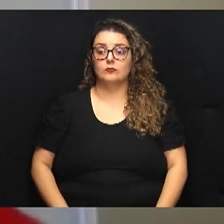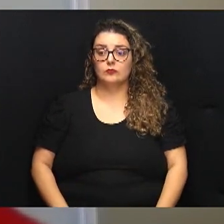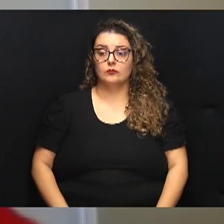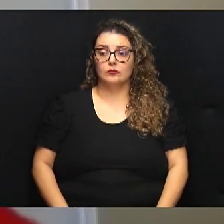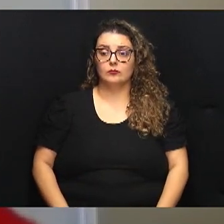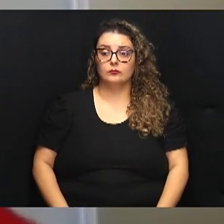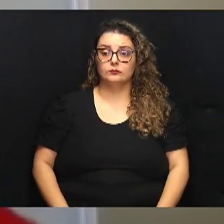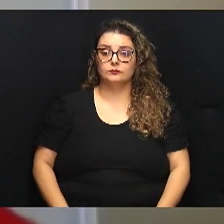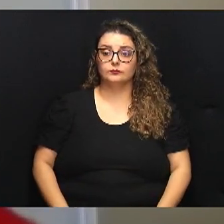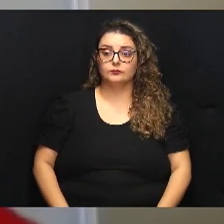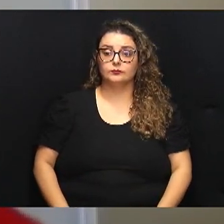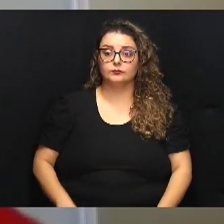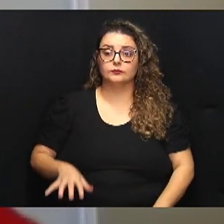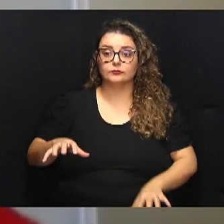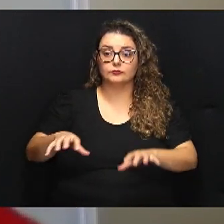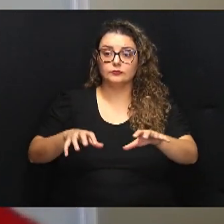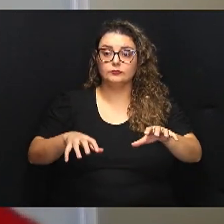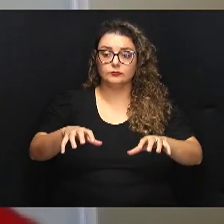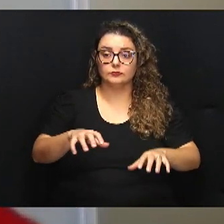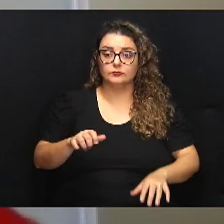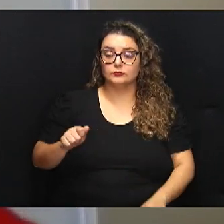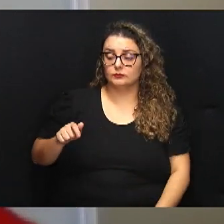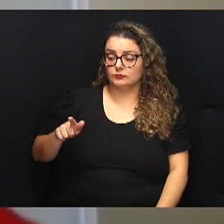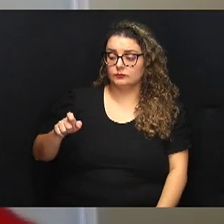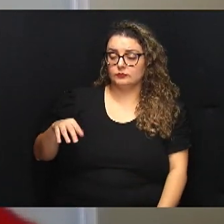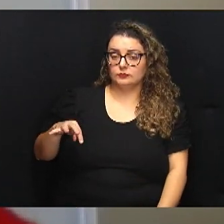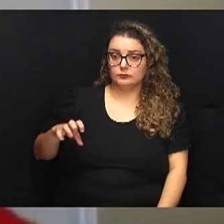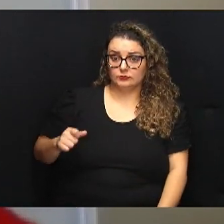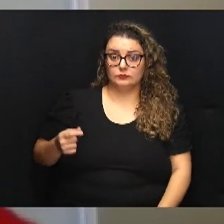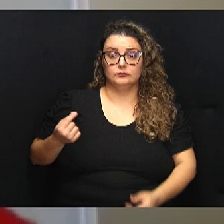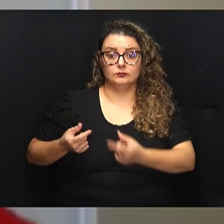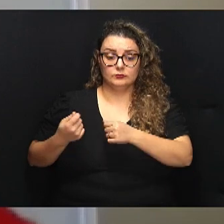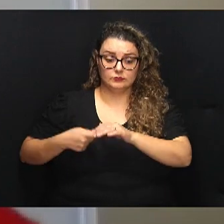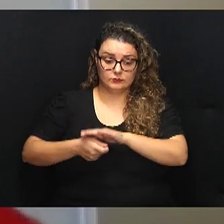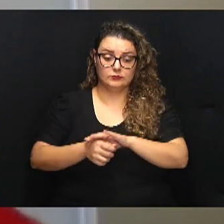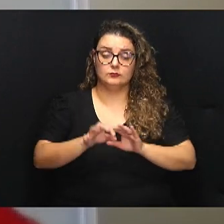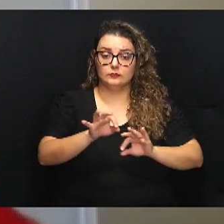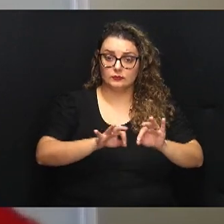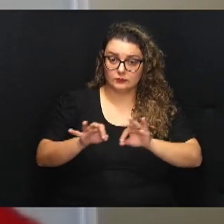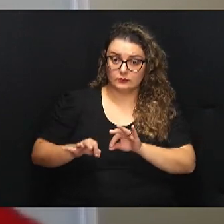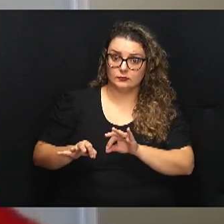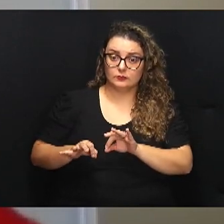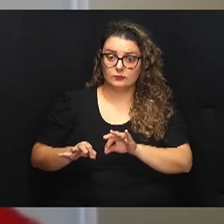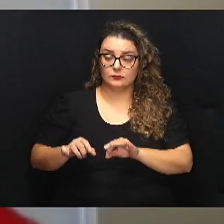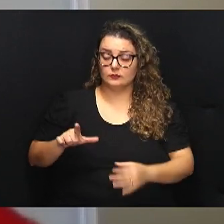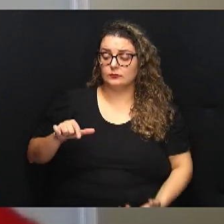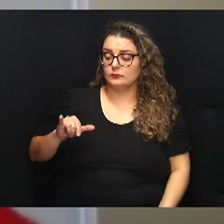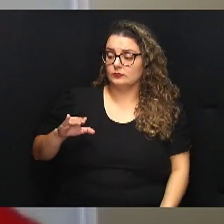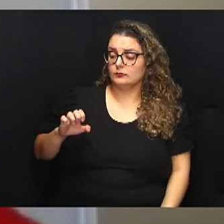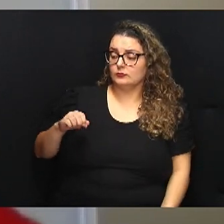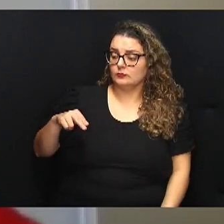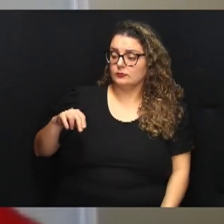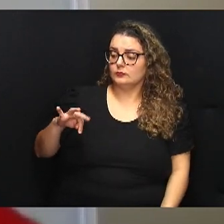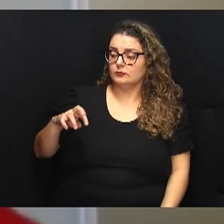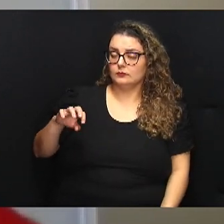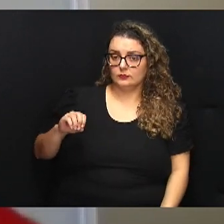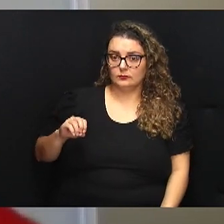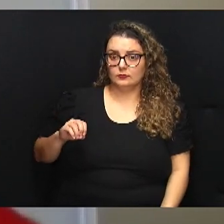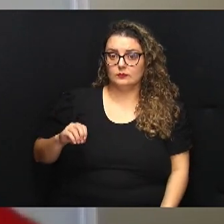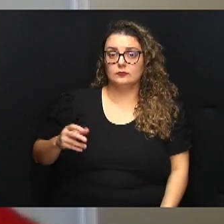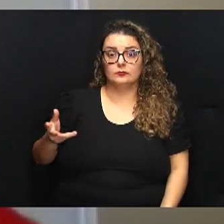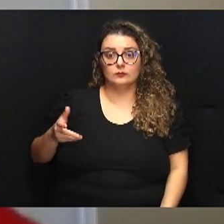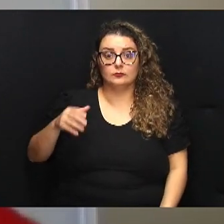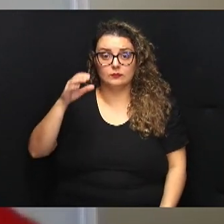dos órgãos, dos agentes financiadores dos projetos, que o licenciamento seja o mais ágil